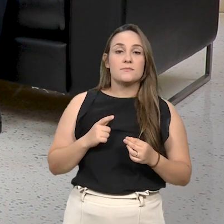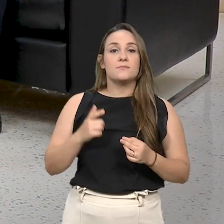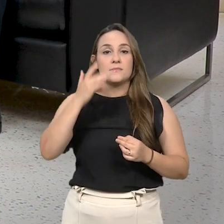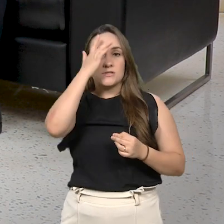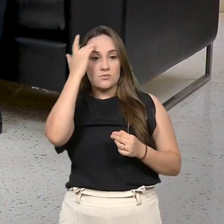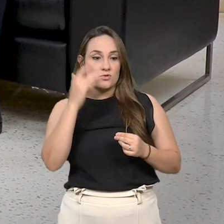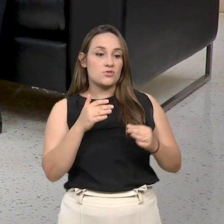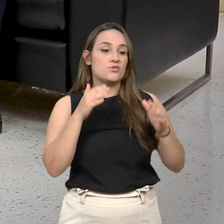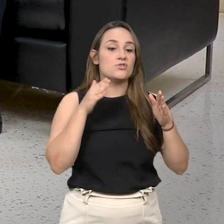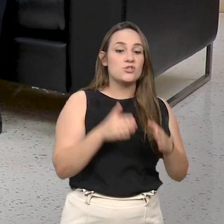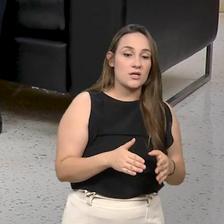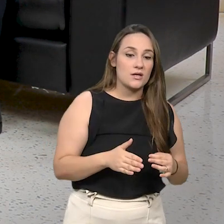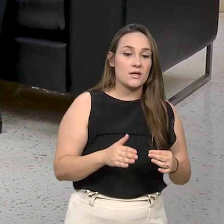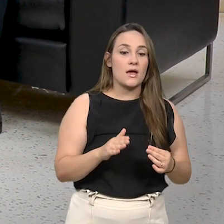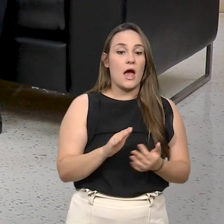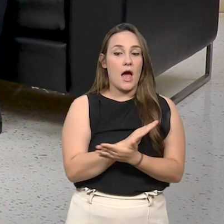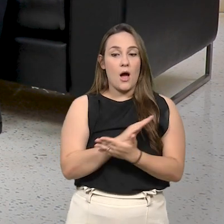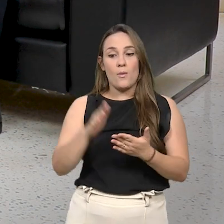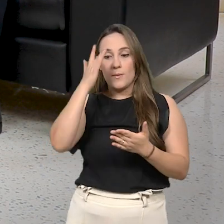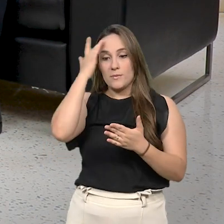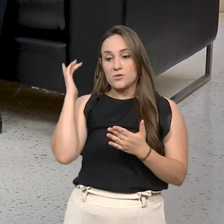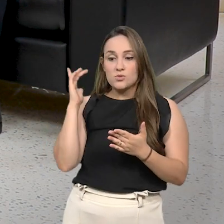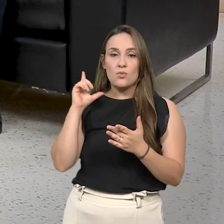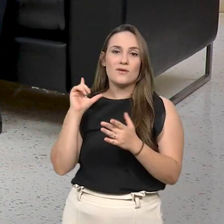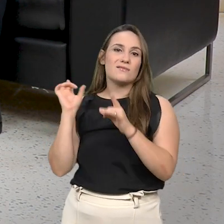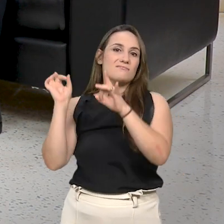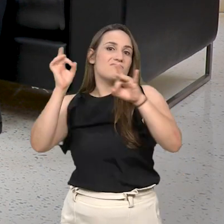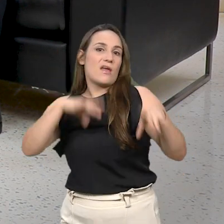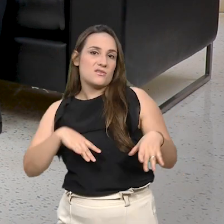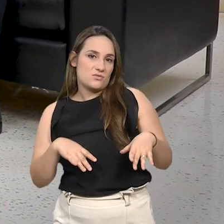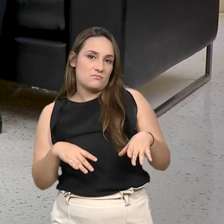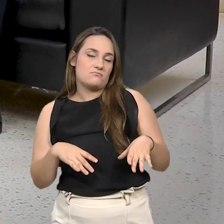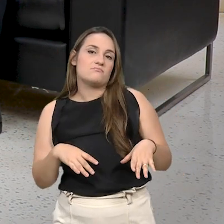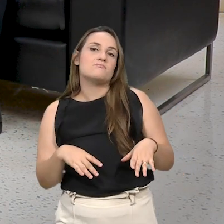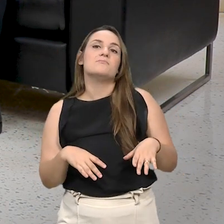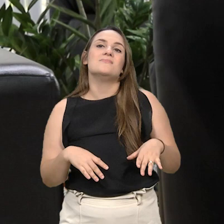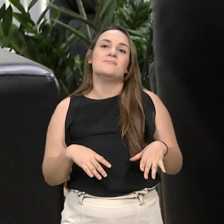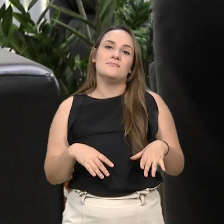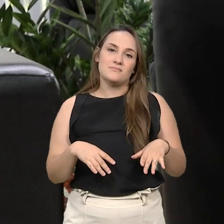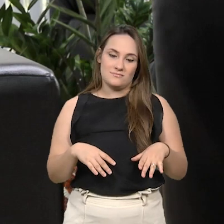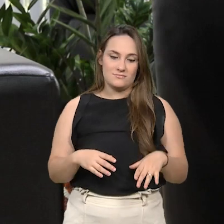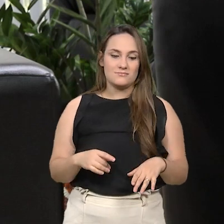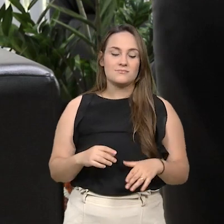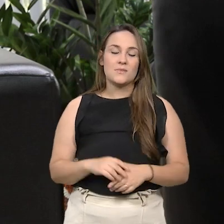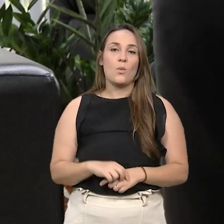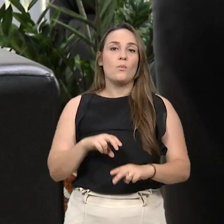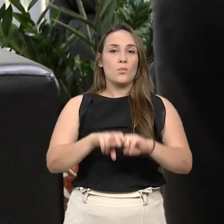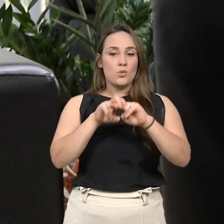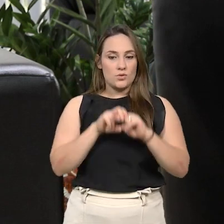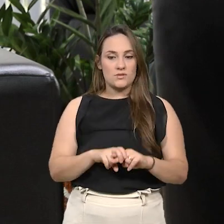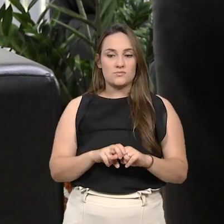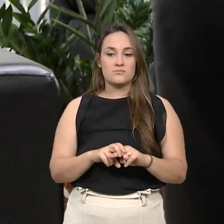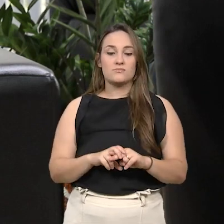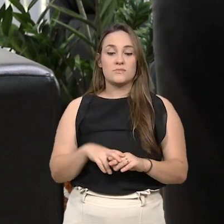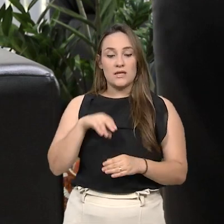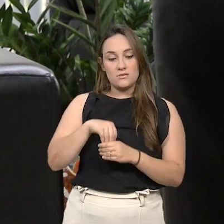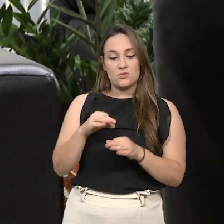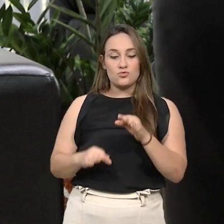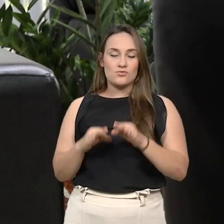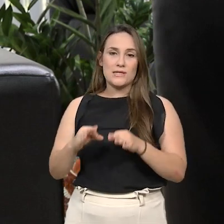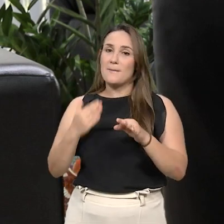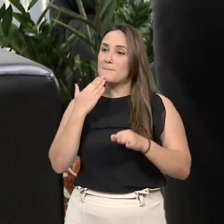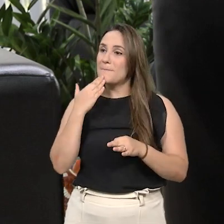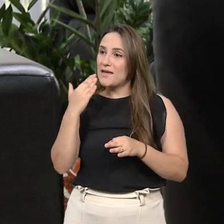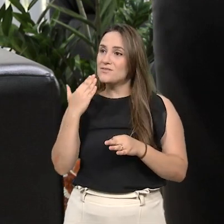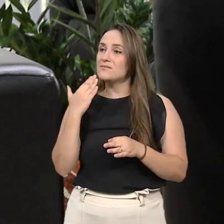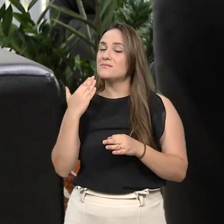chegando e saindo. E como ali existe uma mão de obra muito qualificada, é lá que vários outros atores de dentro do